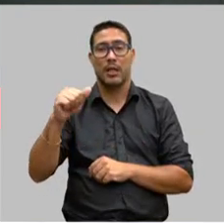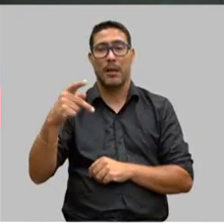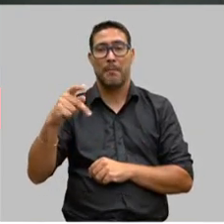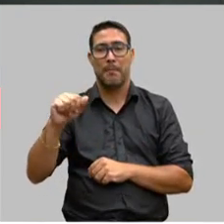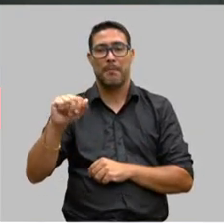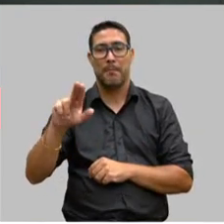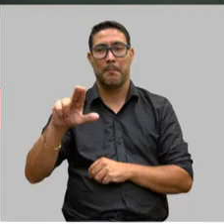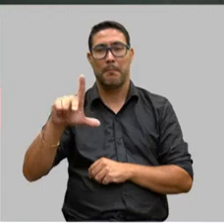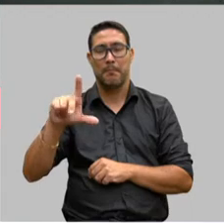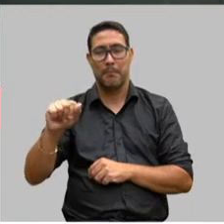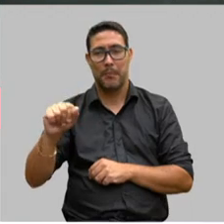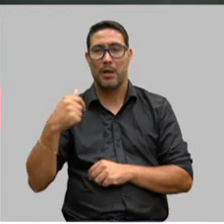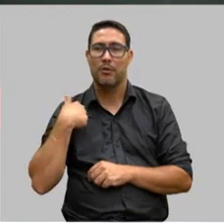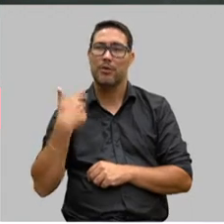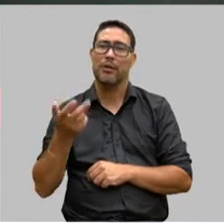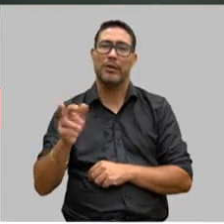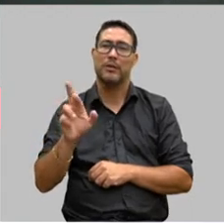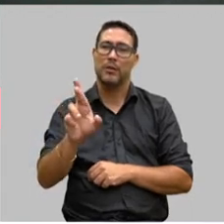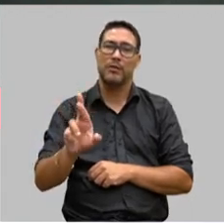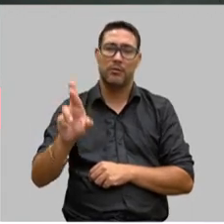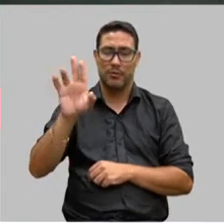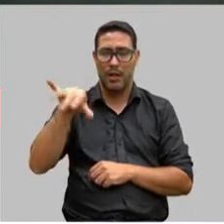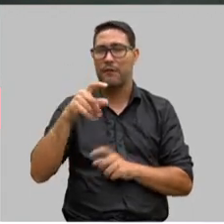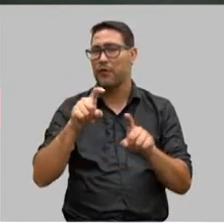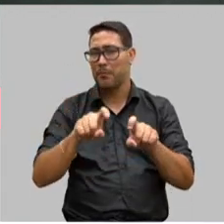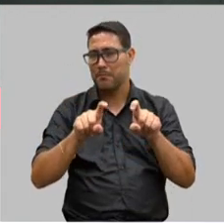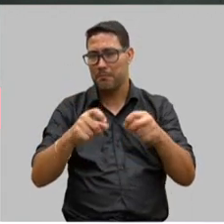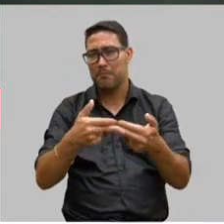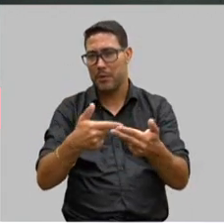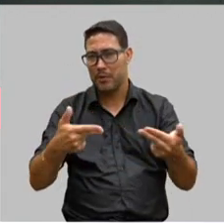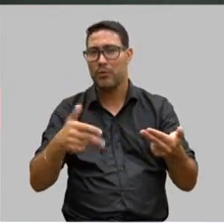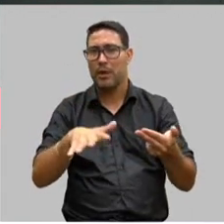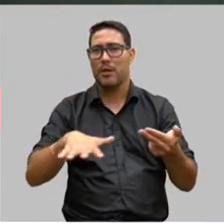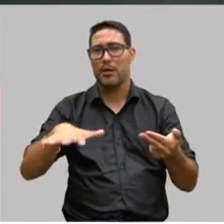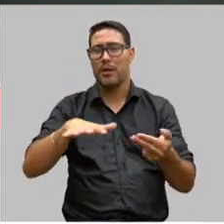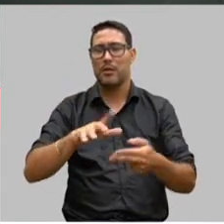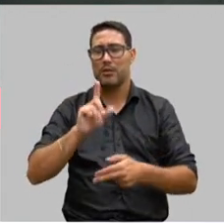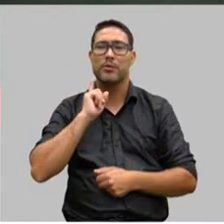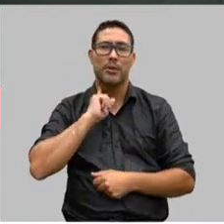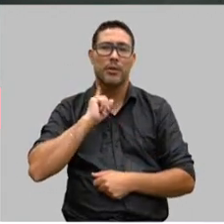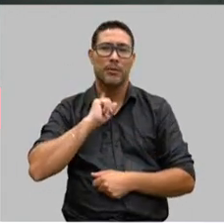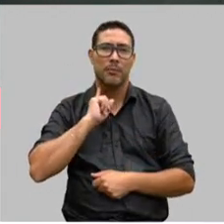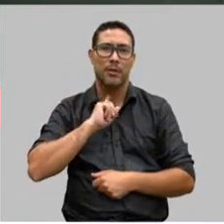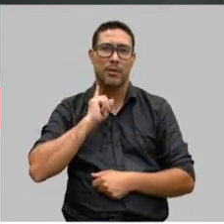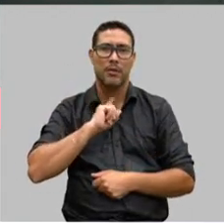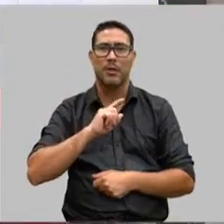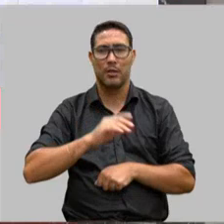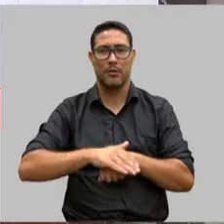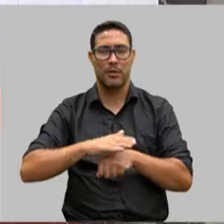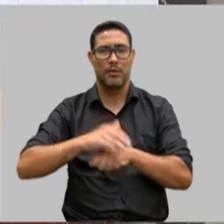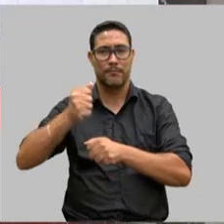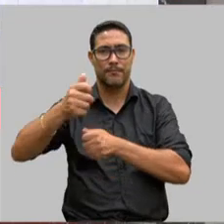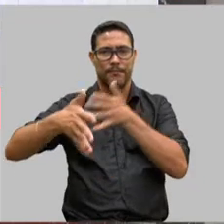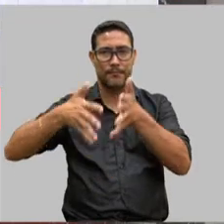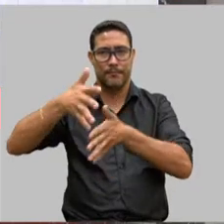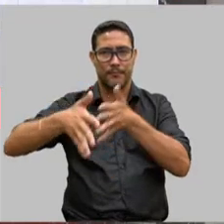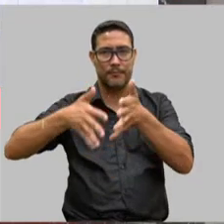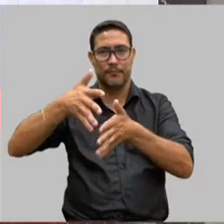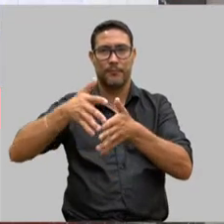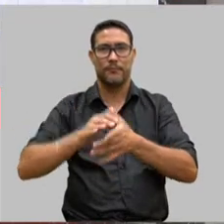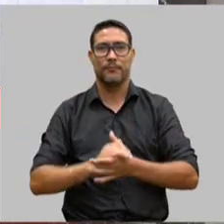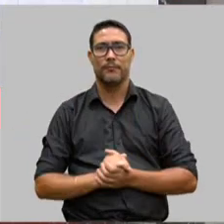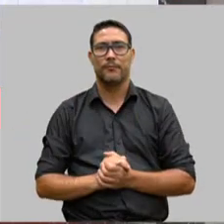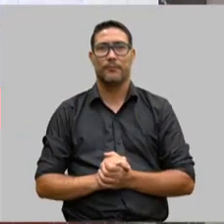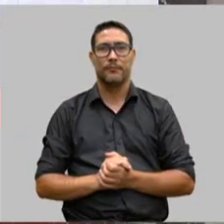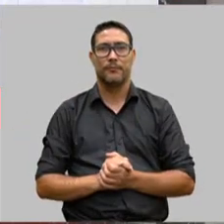sustentabilidade da Federação da Agricultura e Pecuária de Minas Gerais, para que faça uso da palavra. Quer fazer? Fica